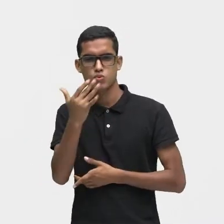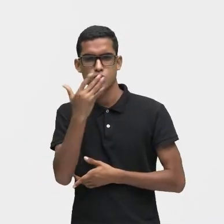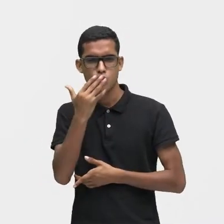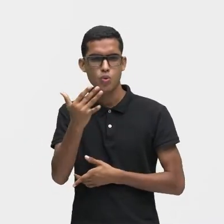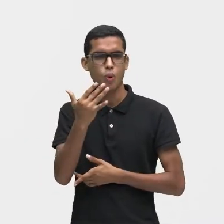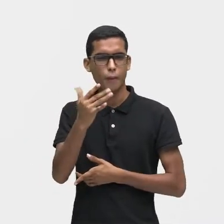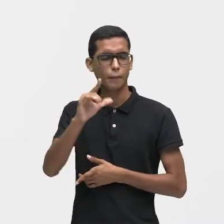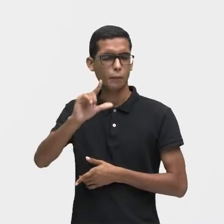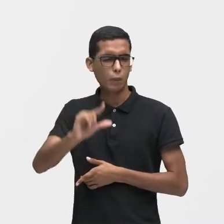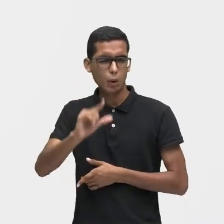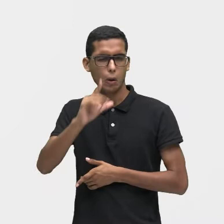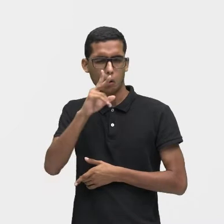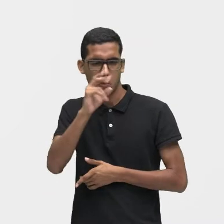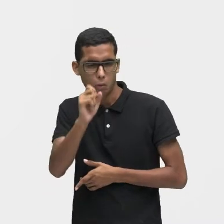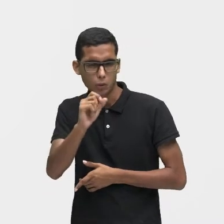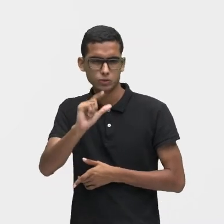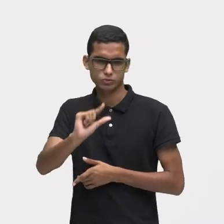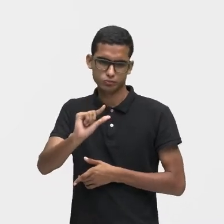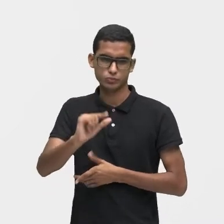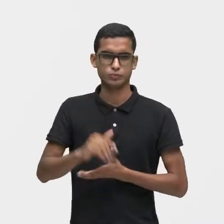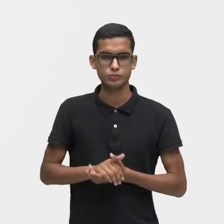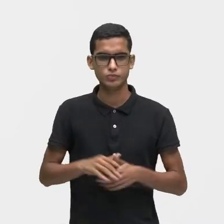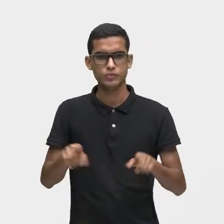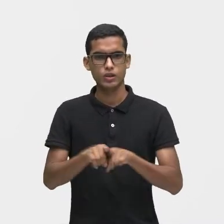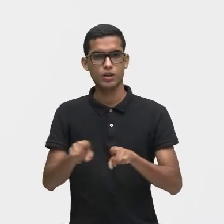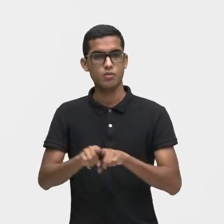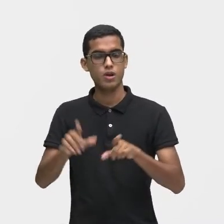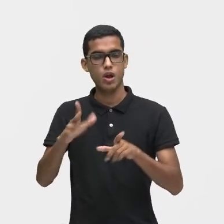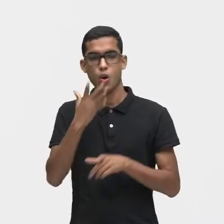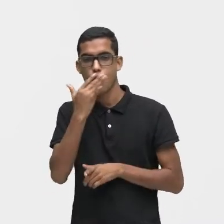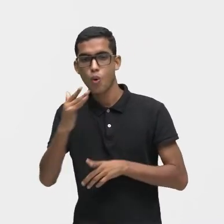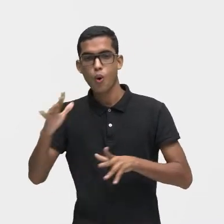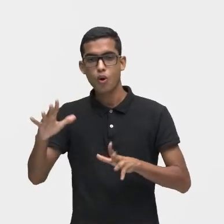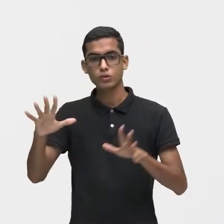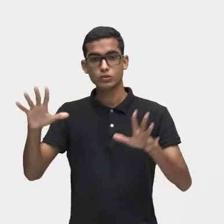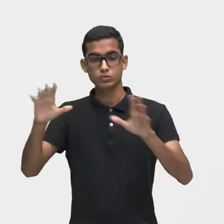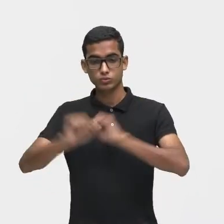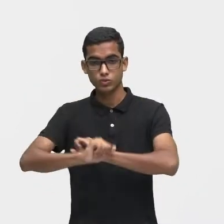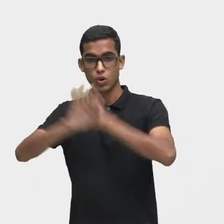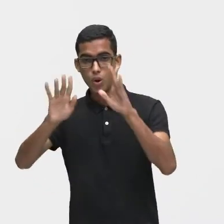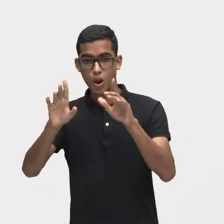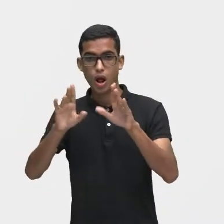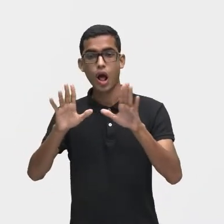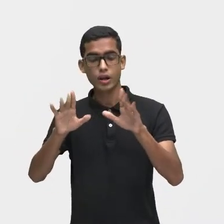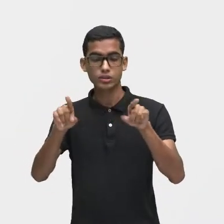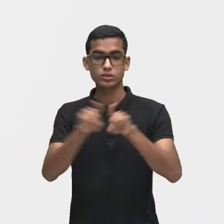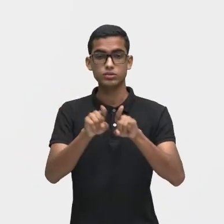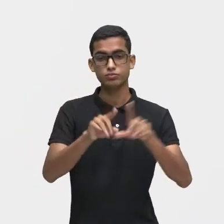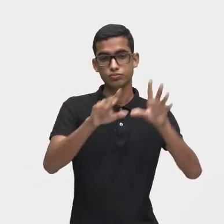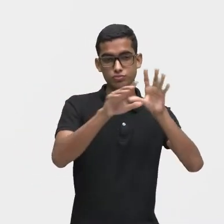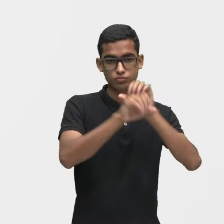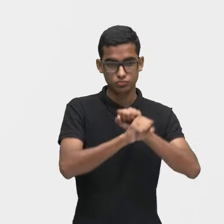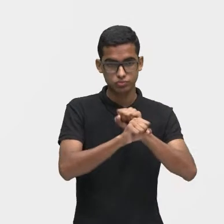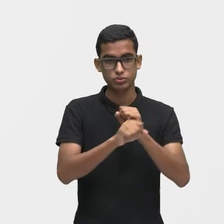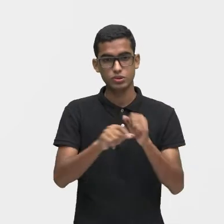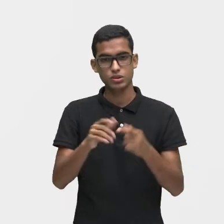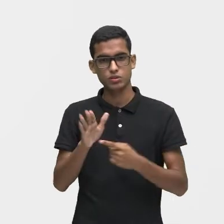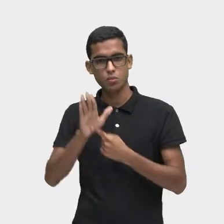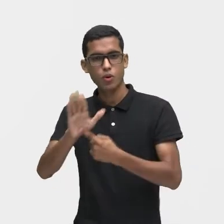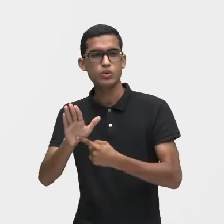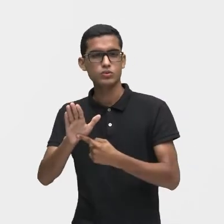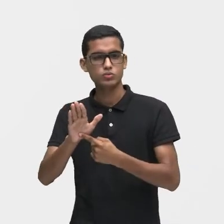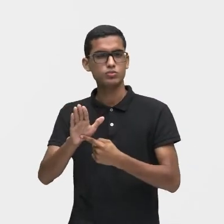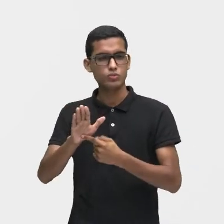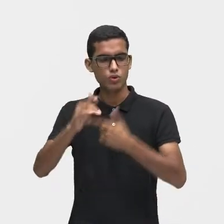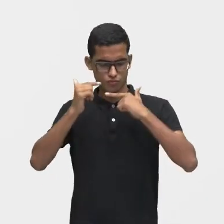cores claras sobre cores escuras, o que pode criar efeitos de transparência ou de opacidade. Então, no giz de